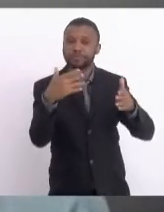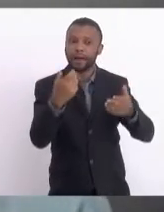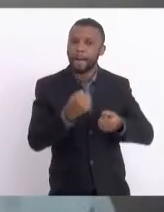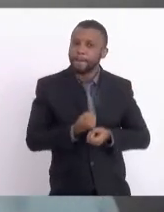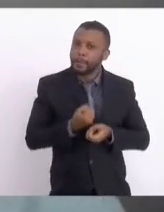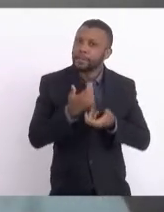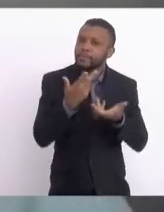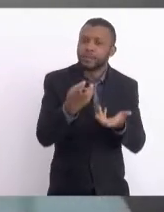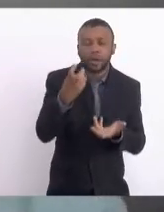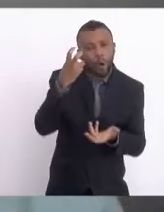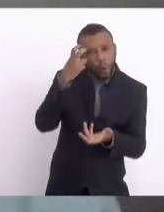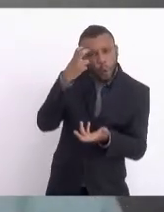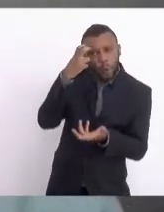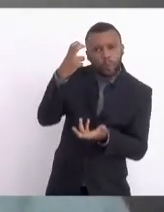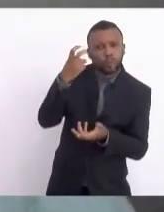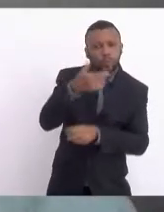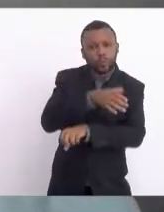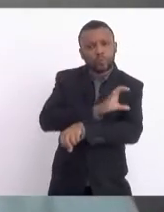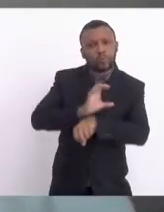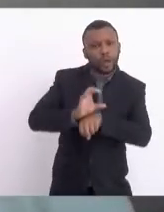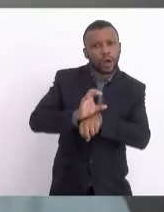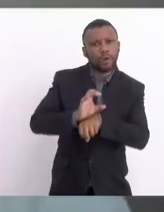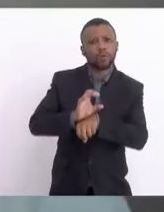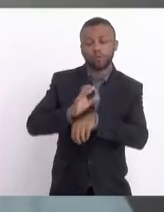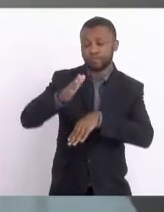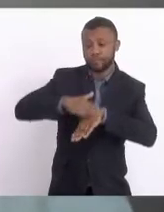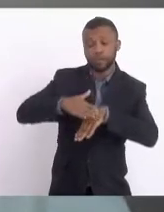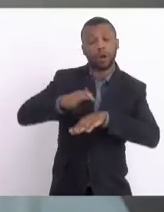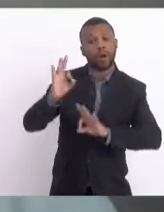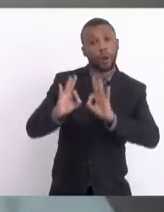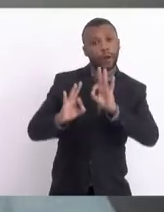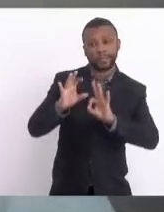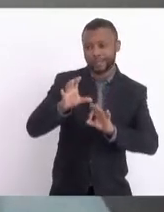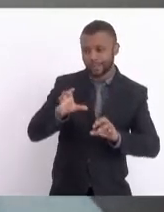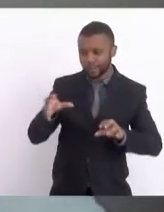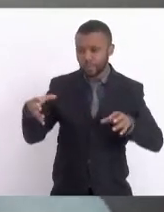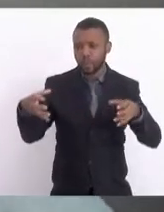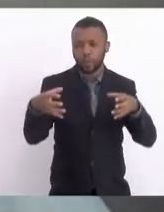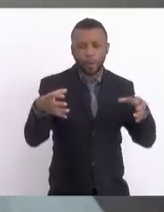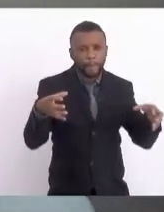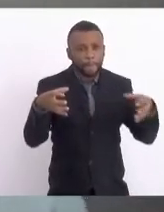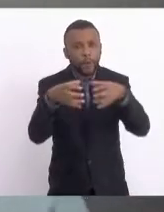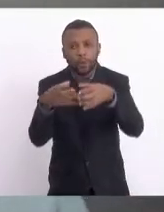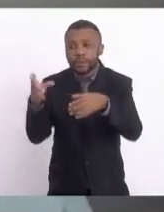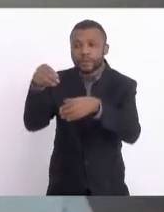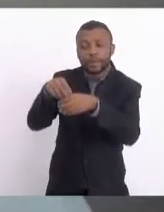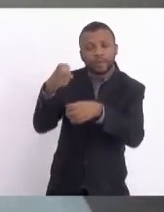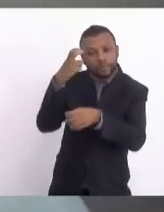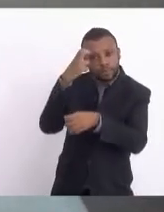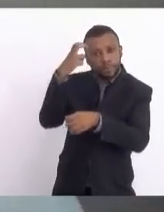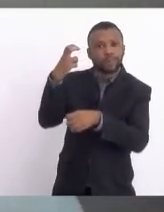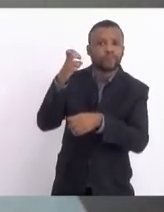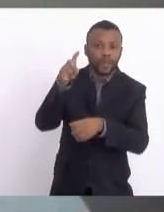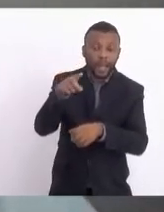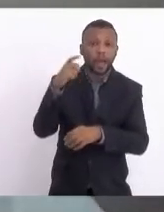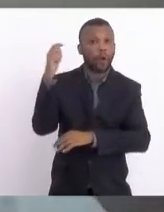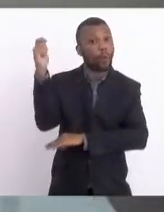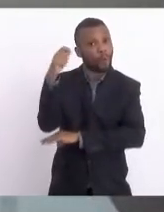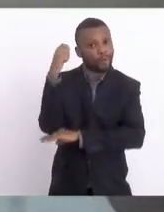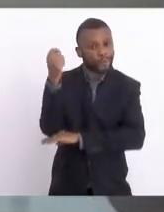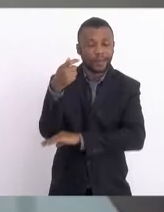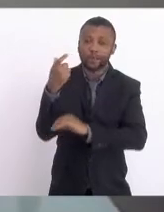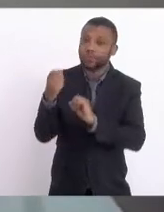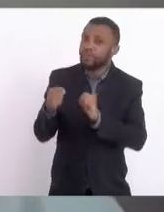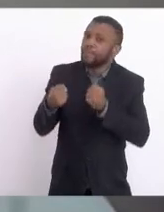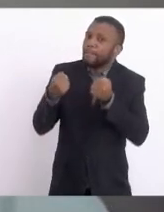manifestação cultural no sentido de algo organizado pela coletividade como expressão da sua cultura. É um grande evento empresarial de peso que